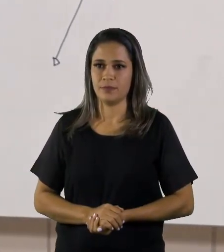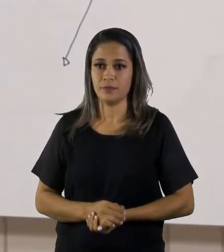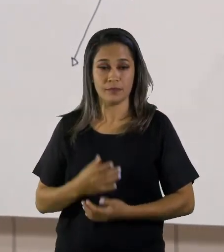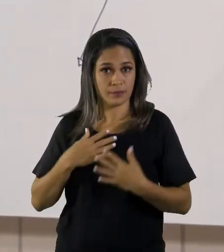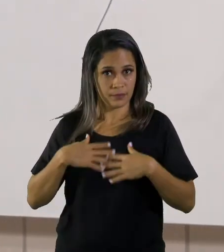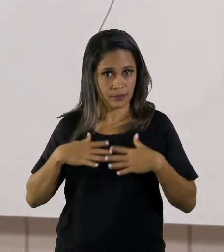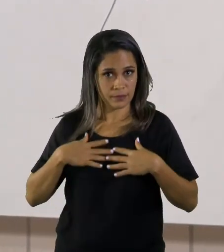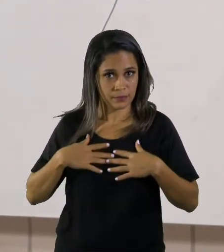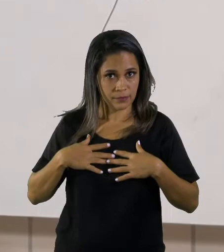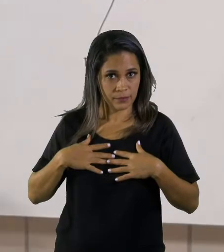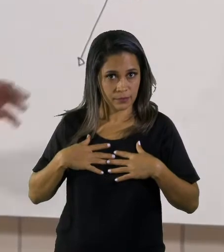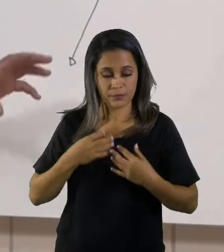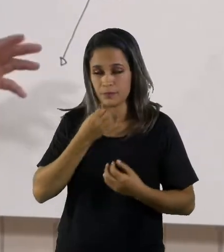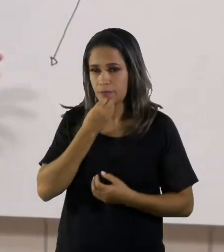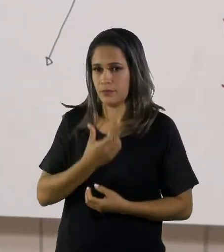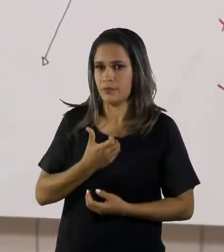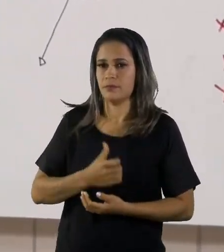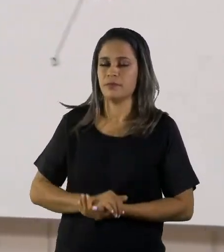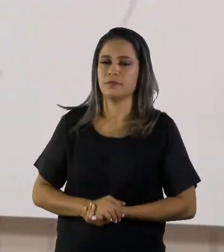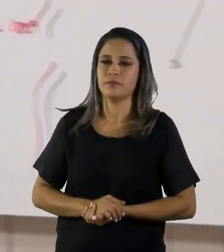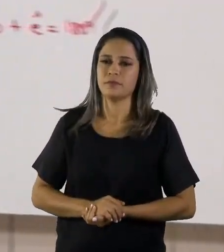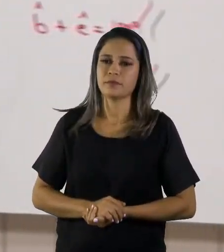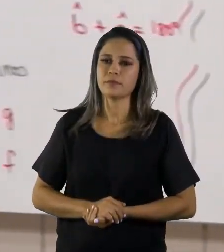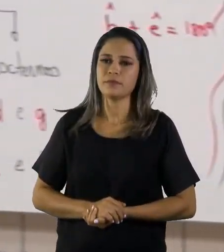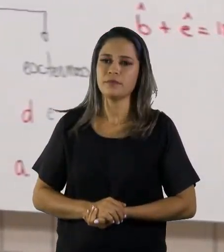Tranquilo? Bom,